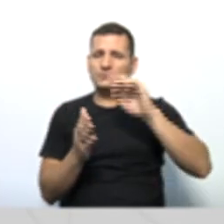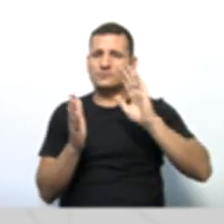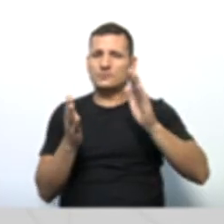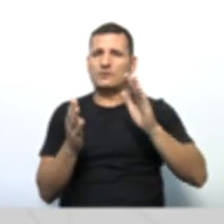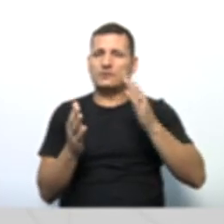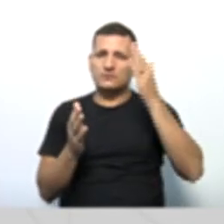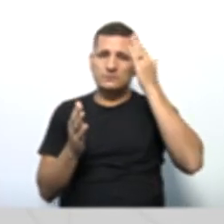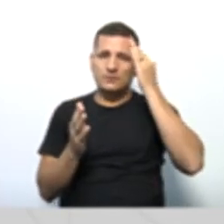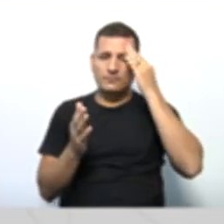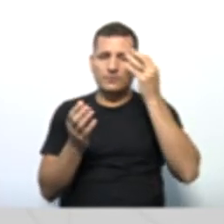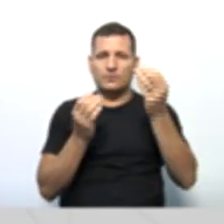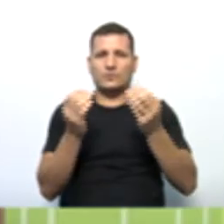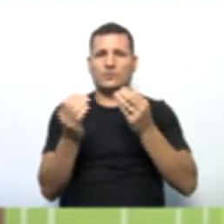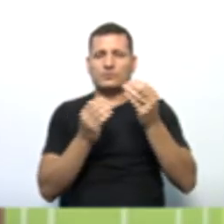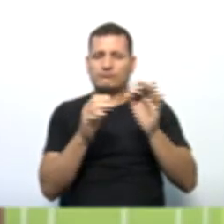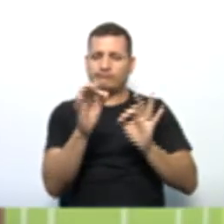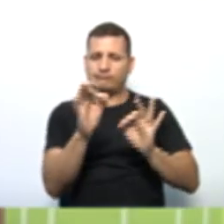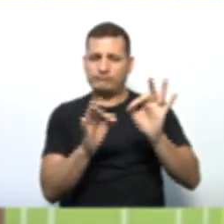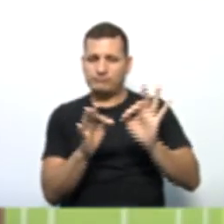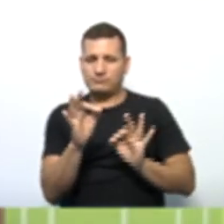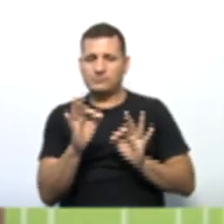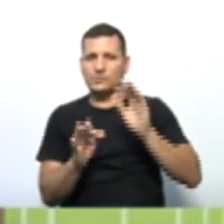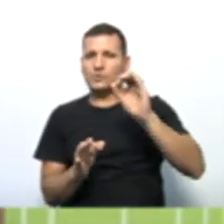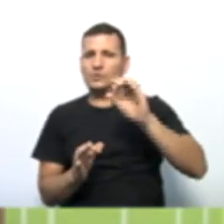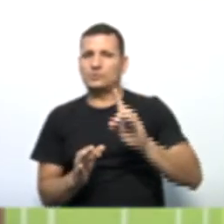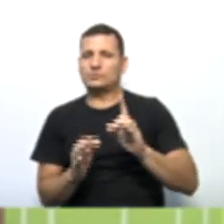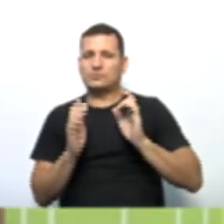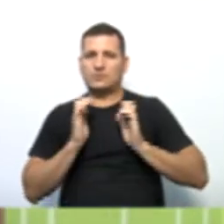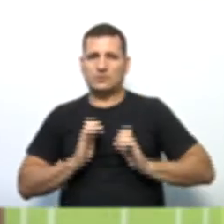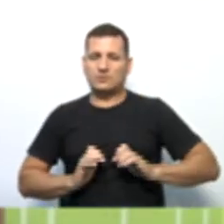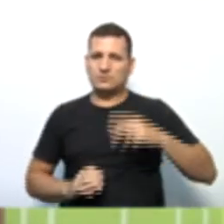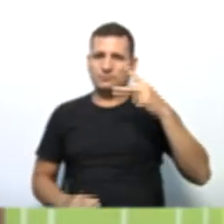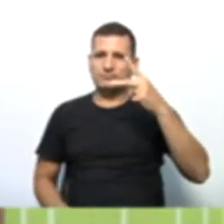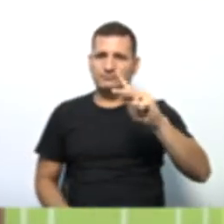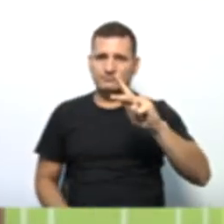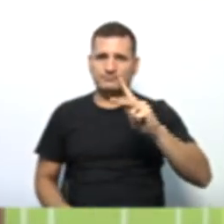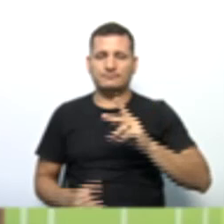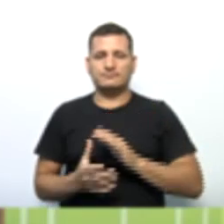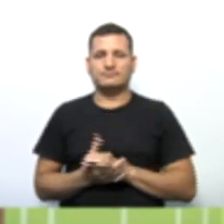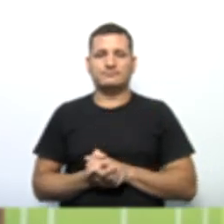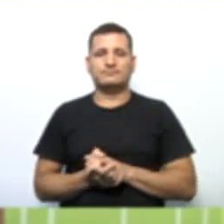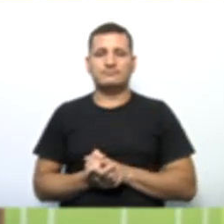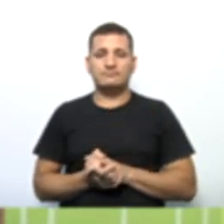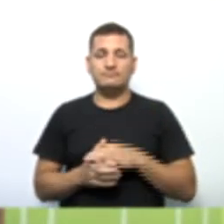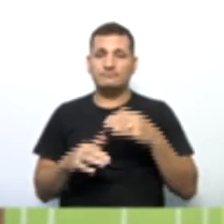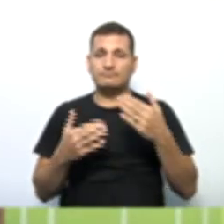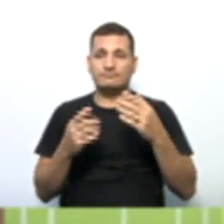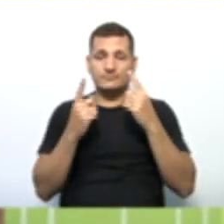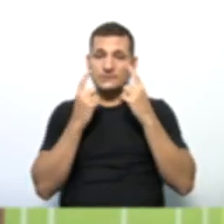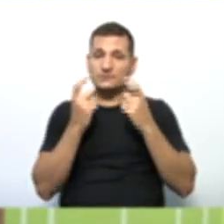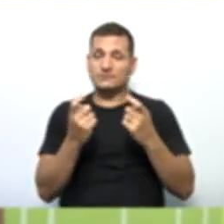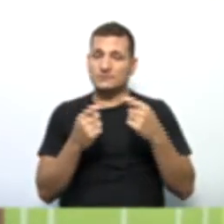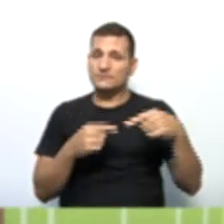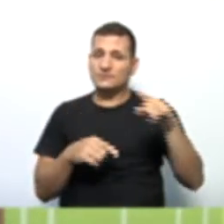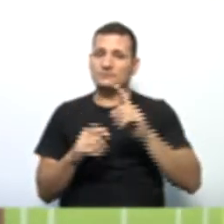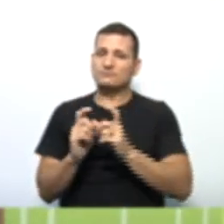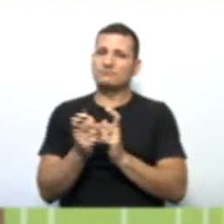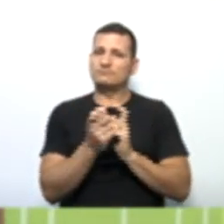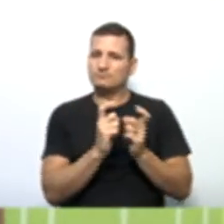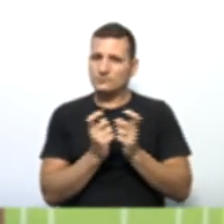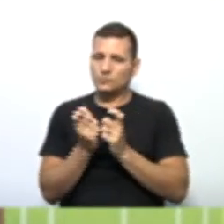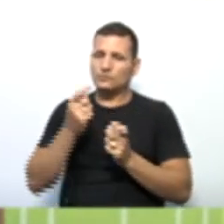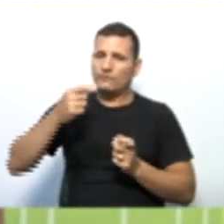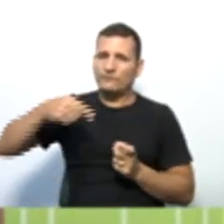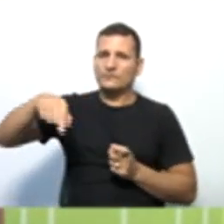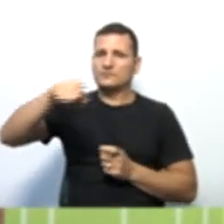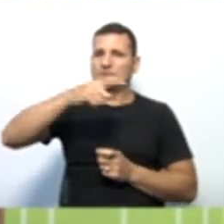artifícios para construir o código de ética de vocês. Então, é interessante que vocês até discutam entre